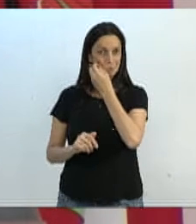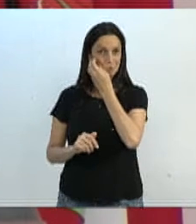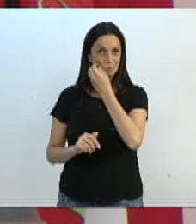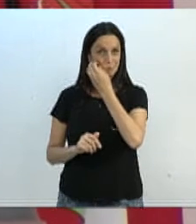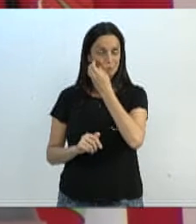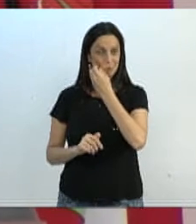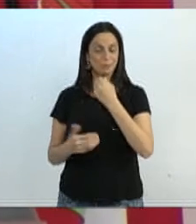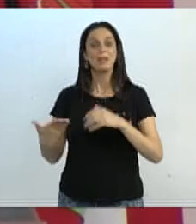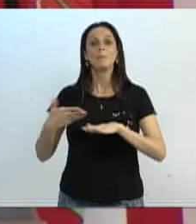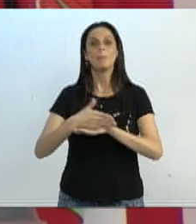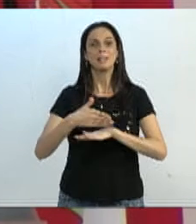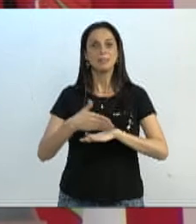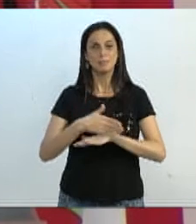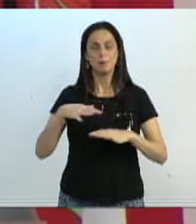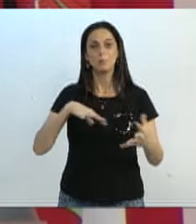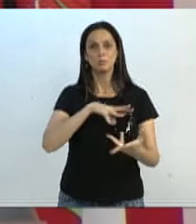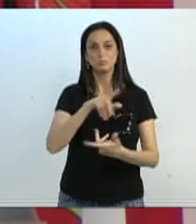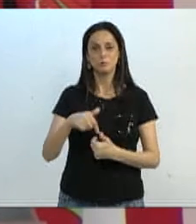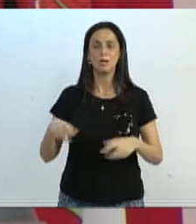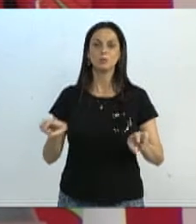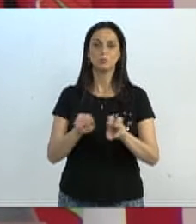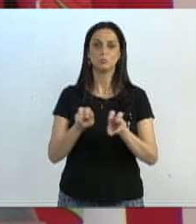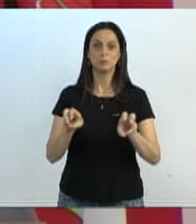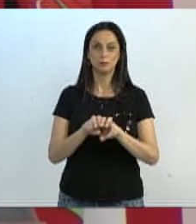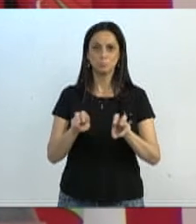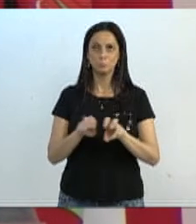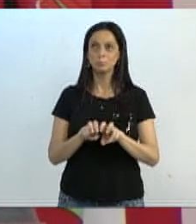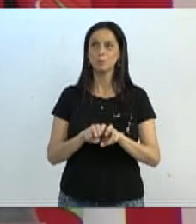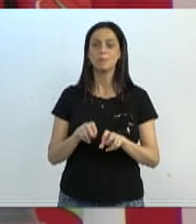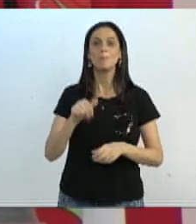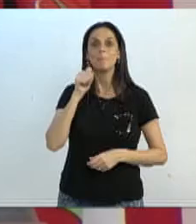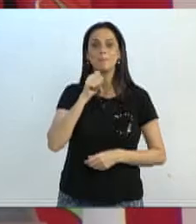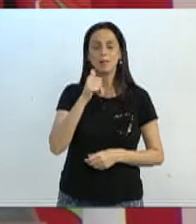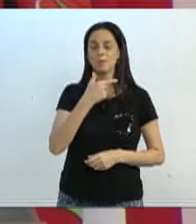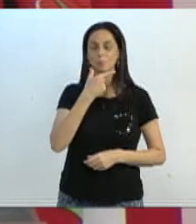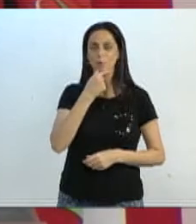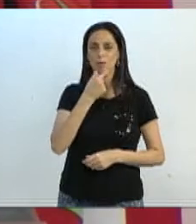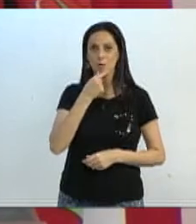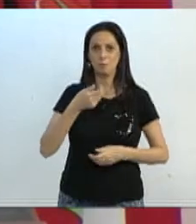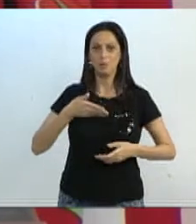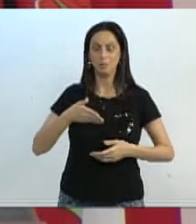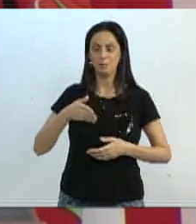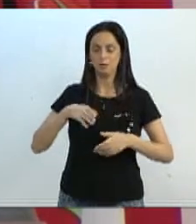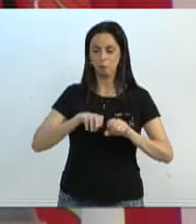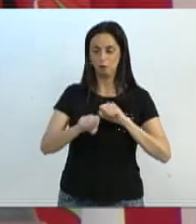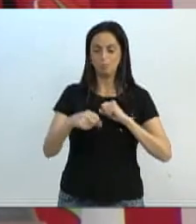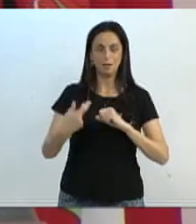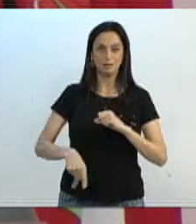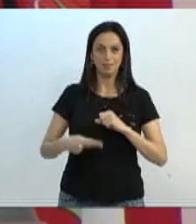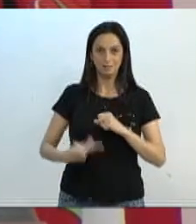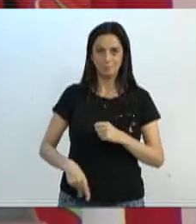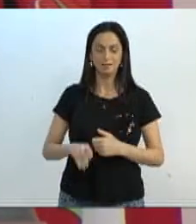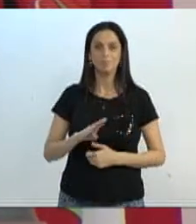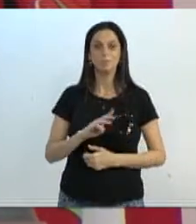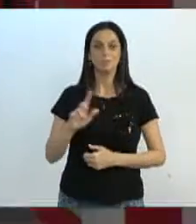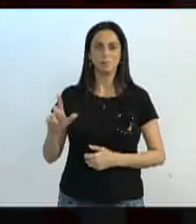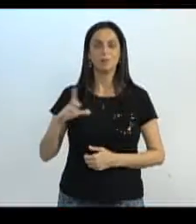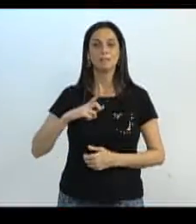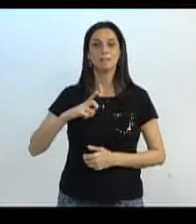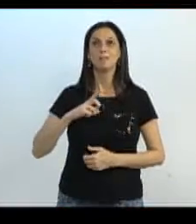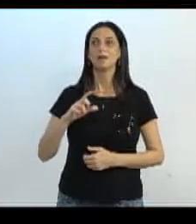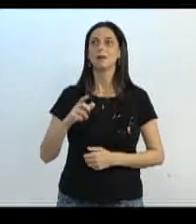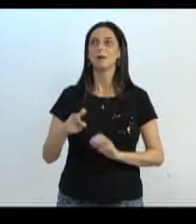a participação no Mundial de Futsal do atleta formado aqui em Blumenau, o Tainan. Nós temos imagens do